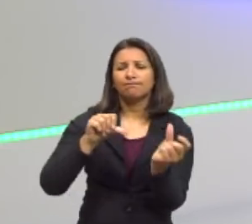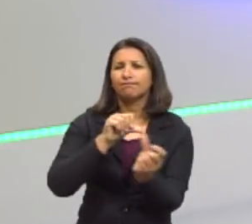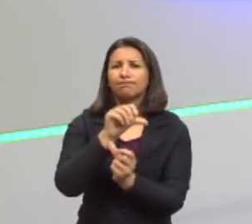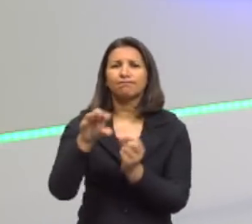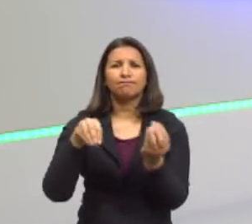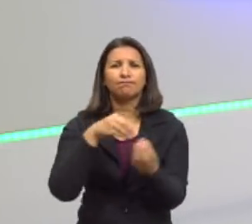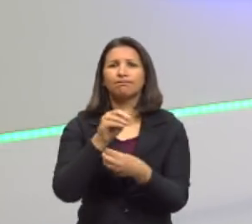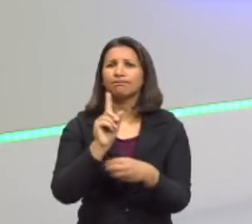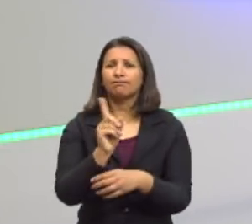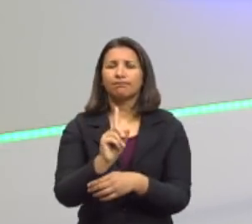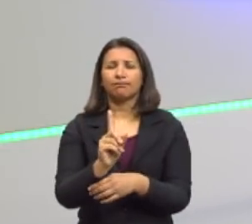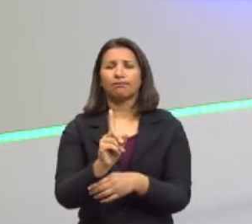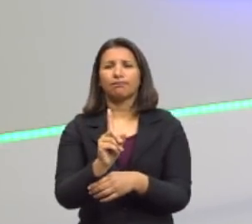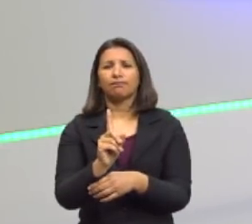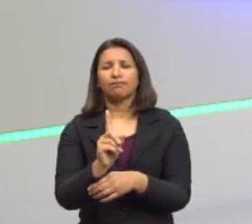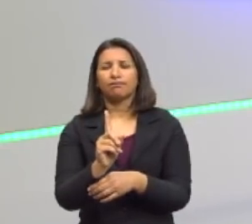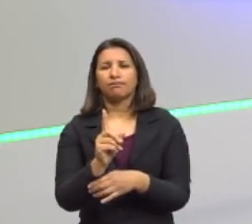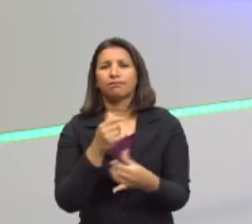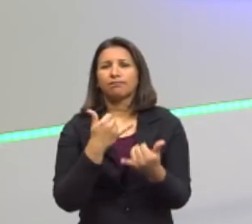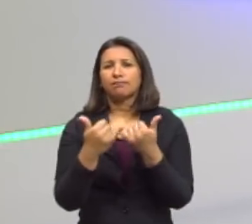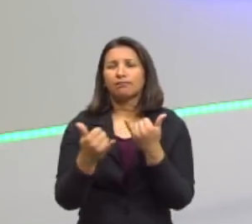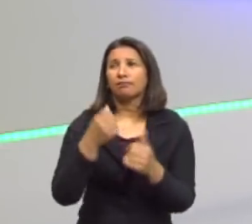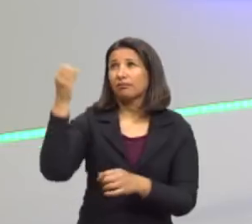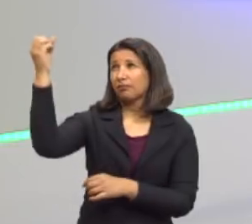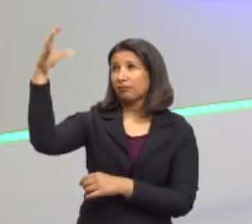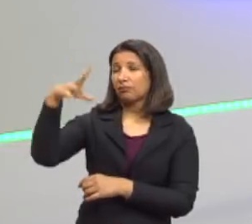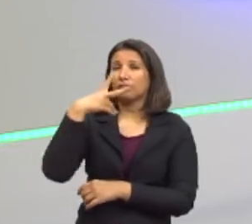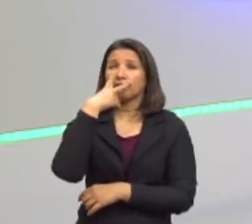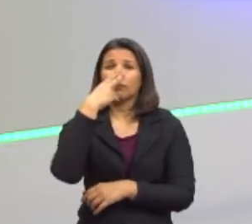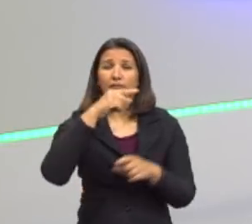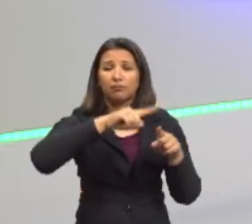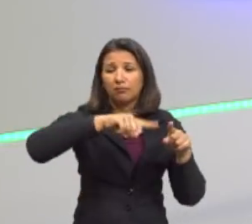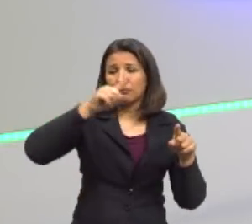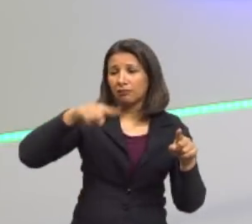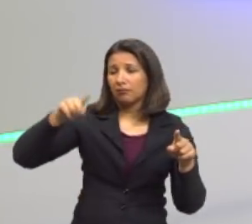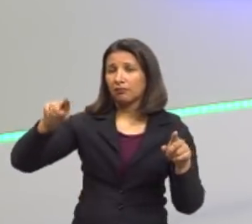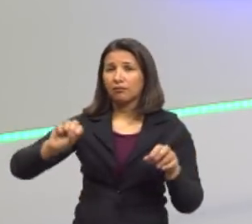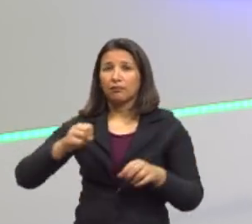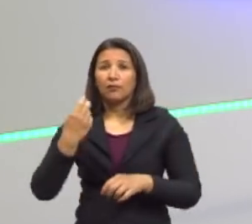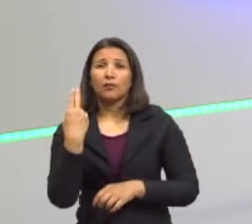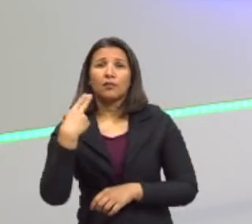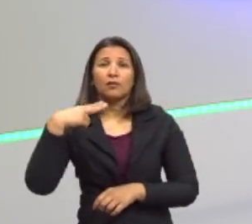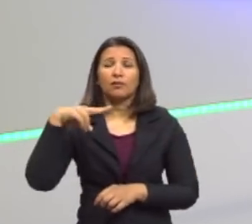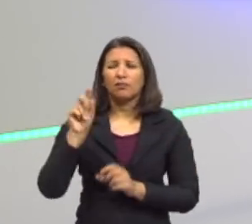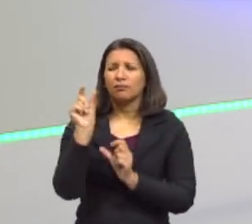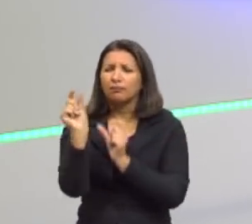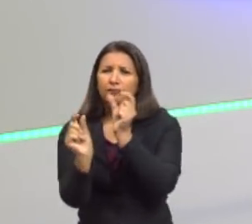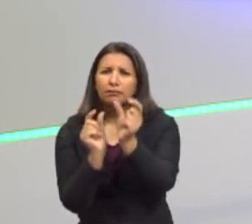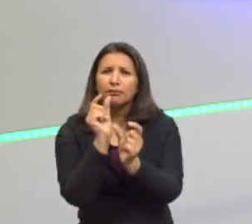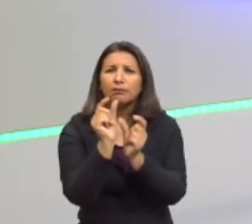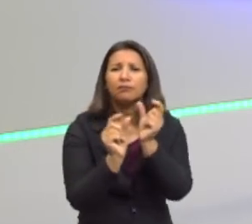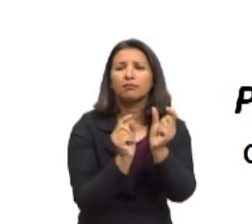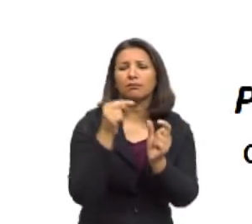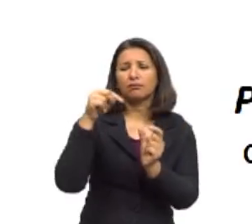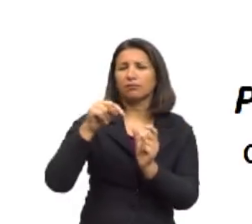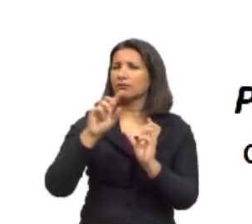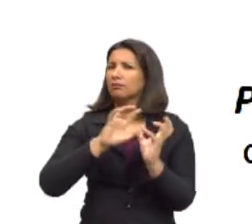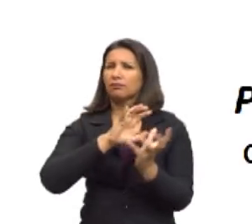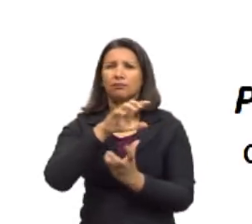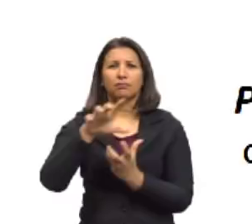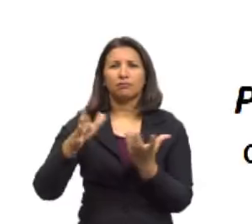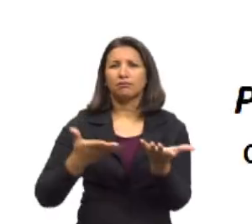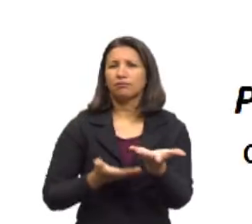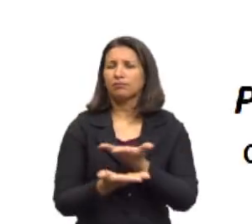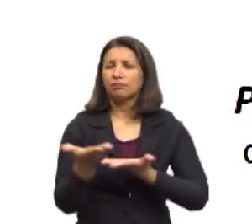como a luz como onda ou como partícula, elas não vão interagir de nenhuma forma,